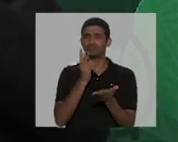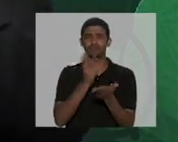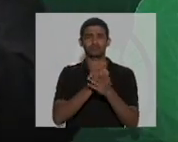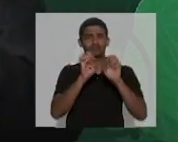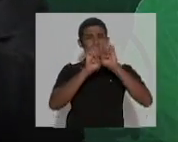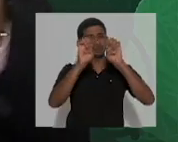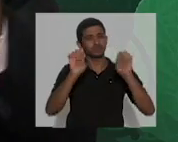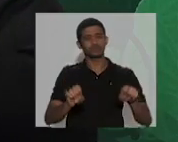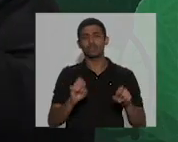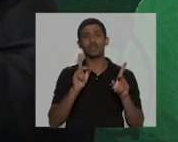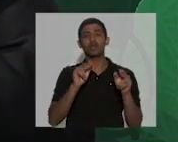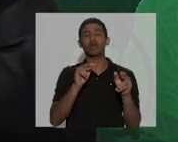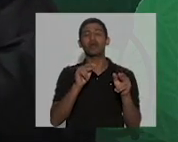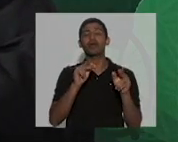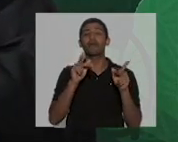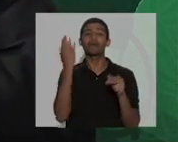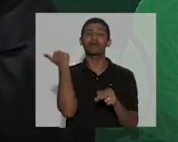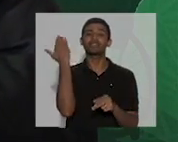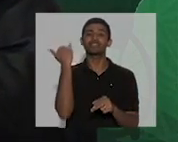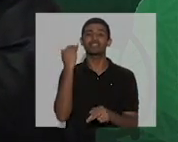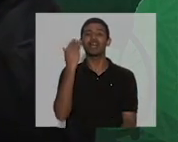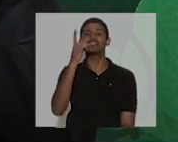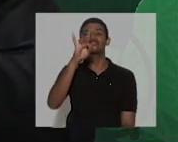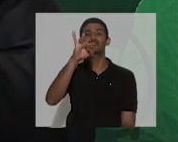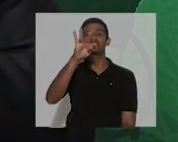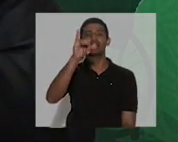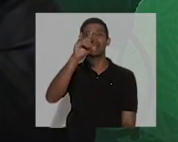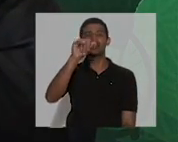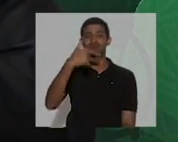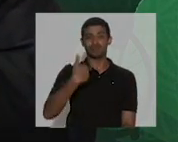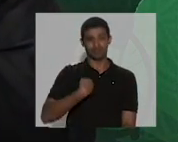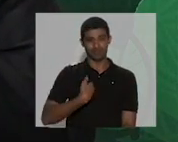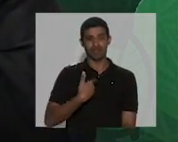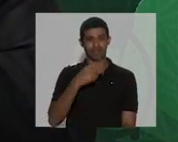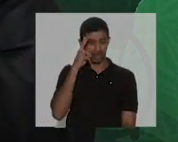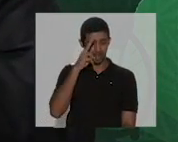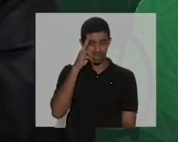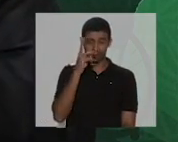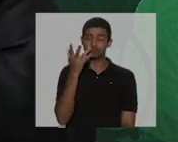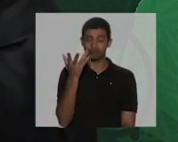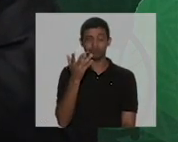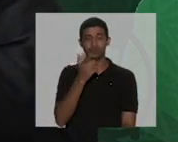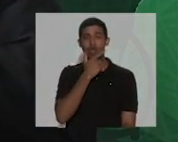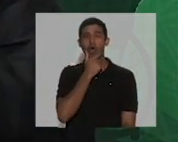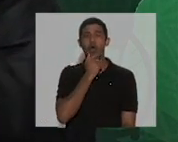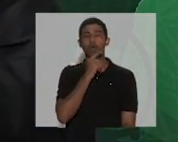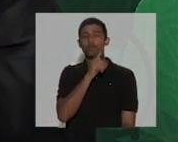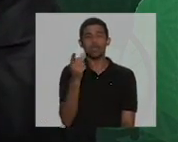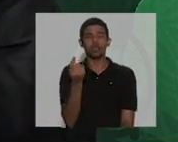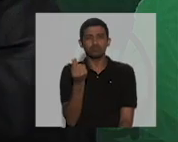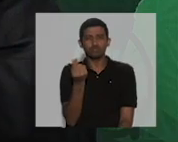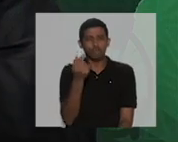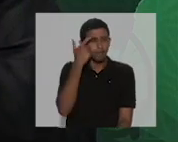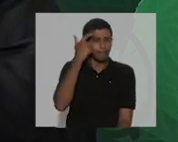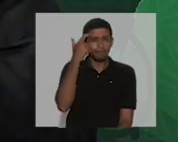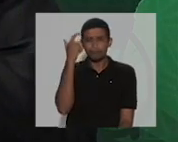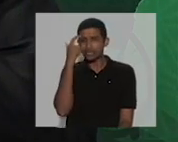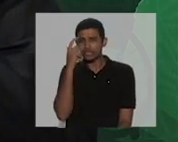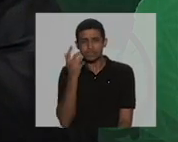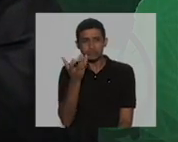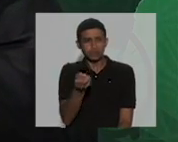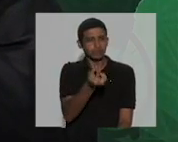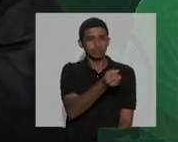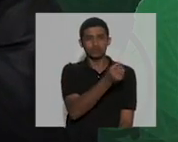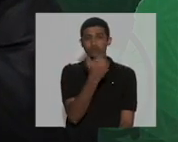mesma estrutura, pelo menos no Brasil, desde a ditadura Vargas. São organizadas sob a forma de associações sem fins lucrativos,